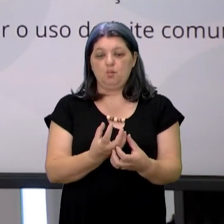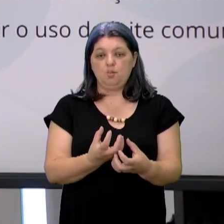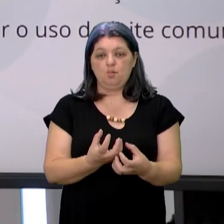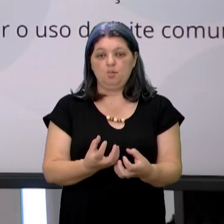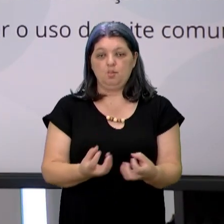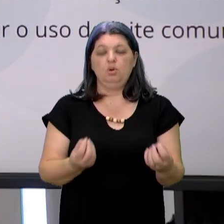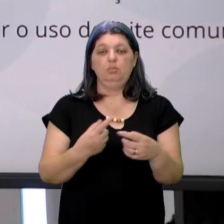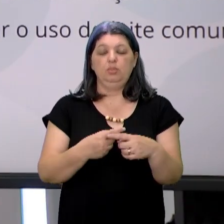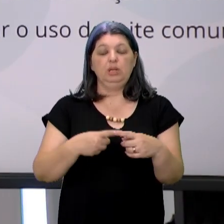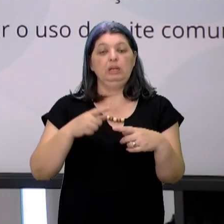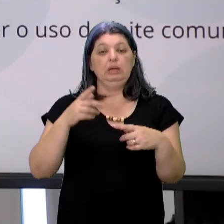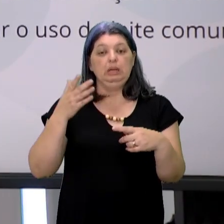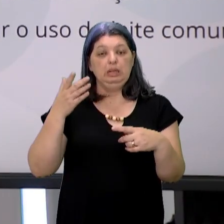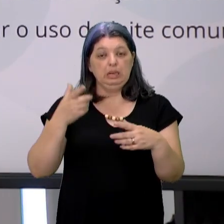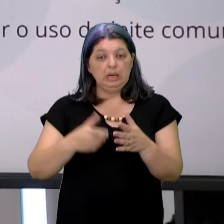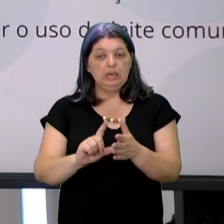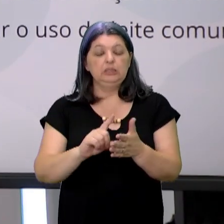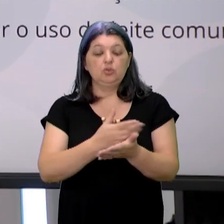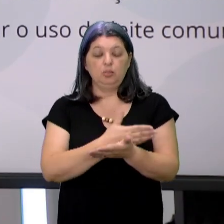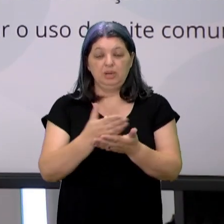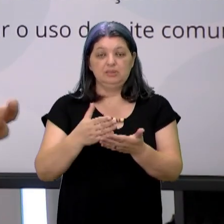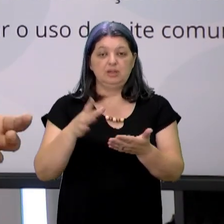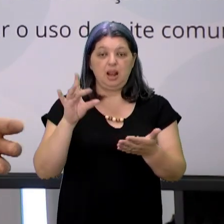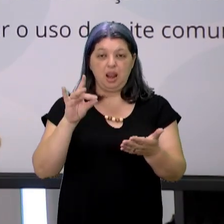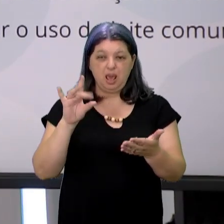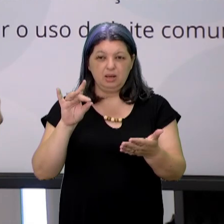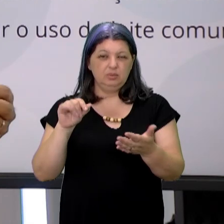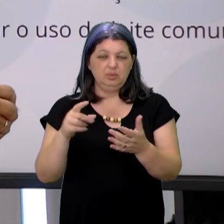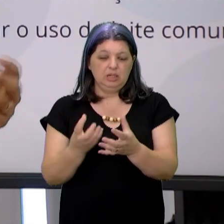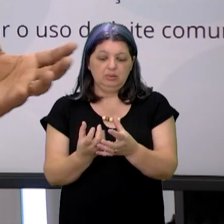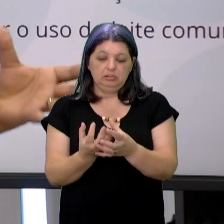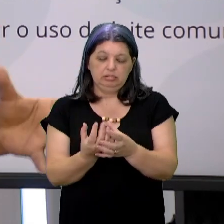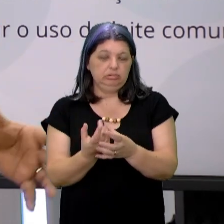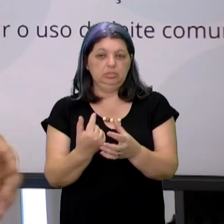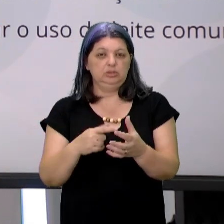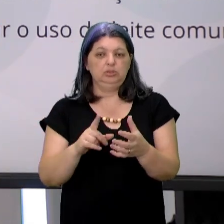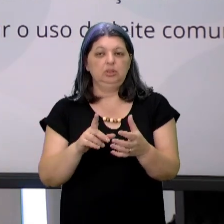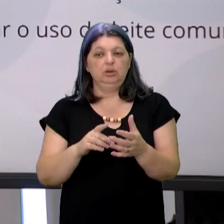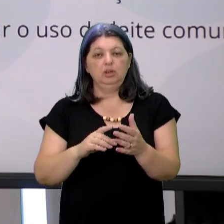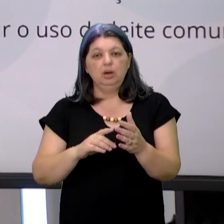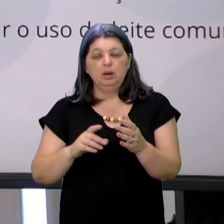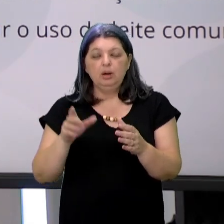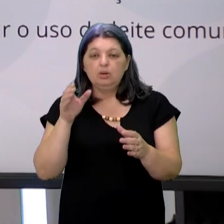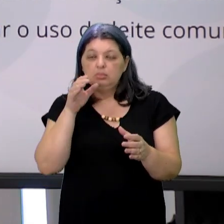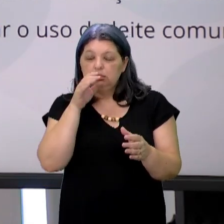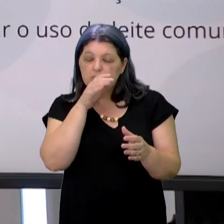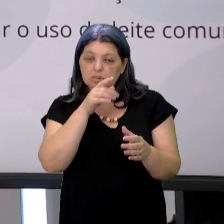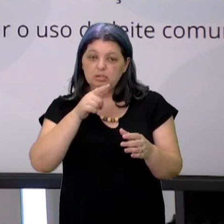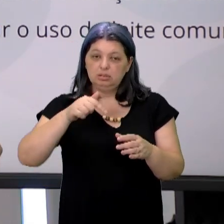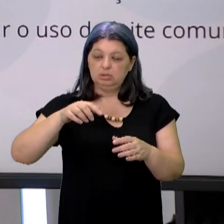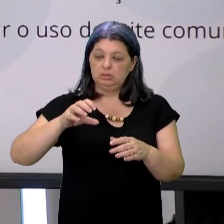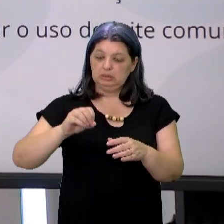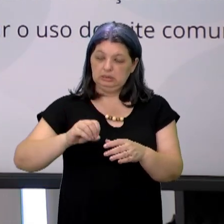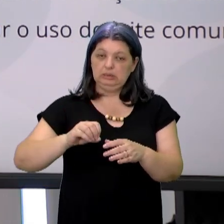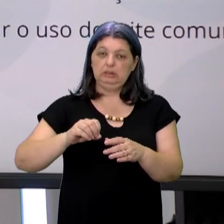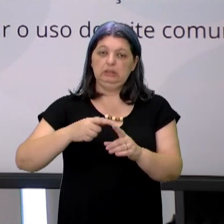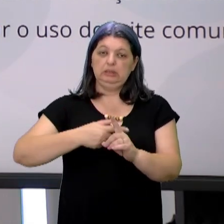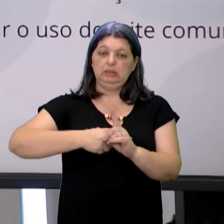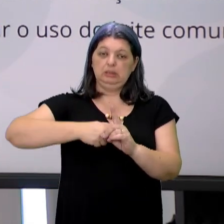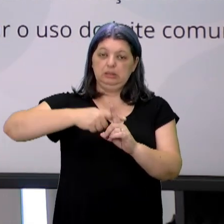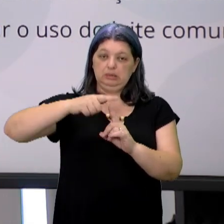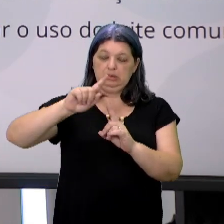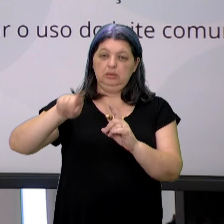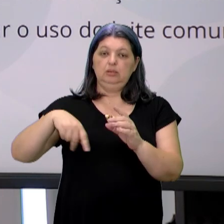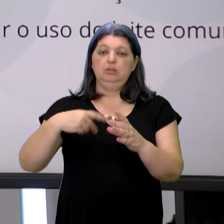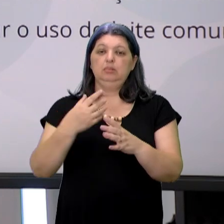líquido, né? Primeiro vai ferver ali não vai chegar a ferver, né? Vai aquecer a 70 graus, depois vai para uma outra máquina que vai